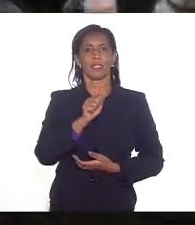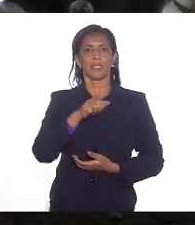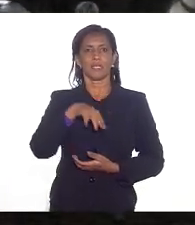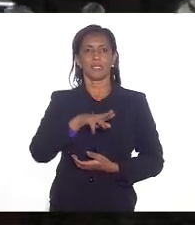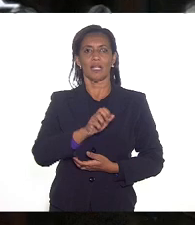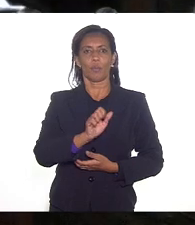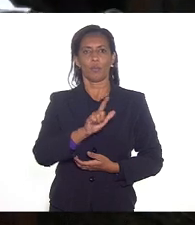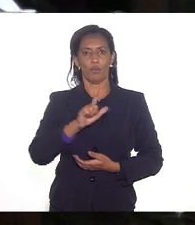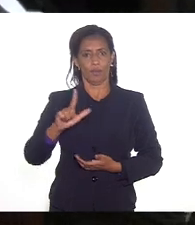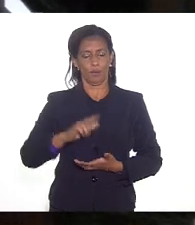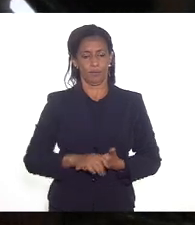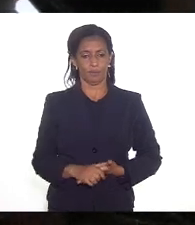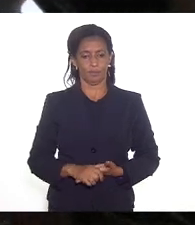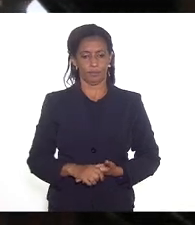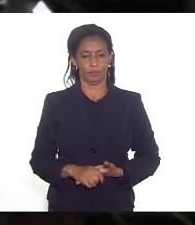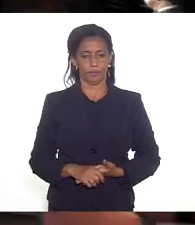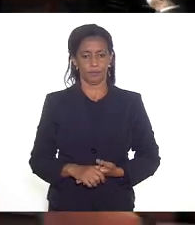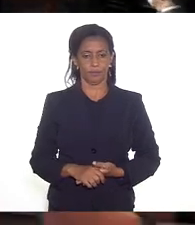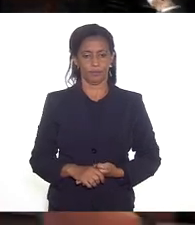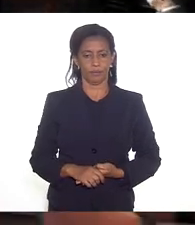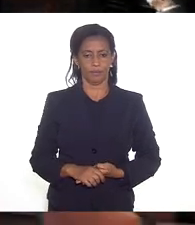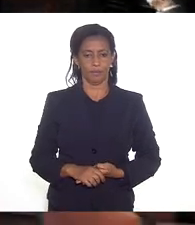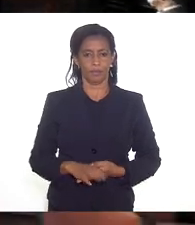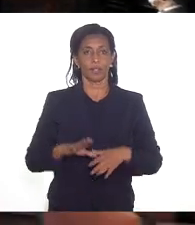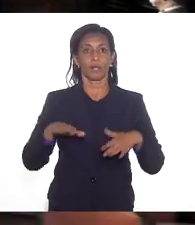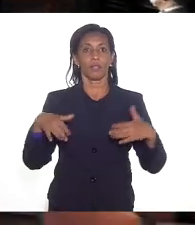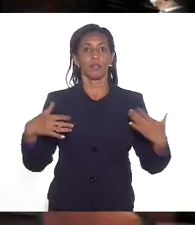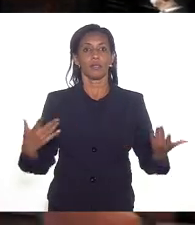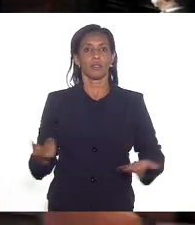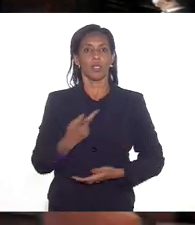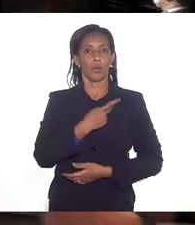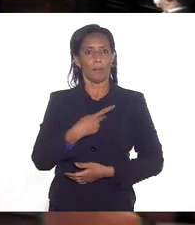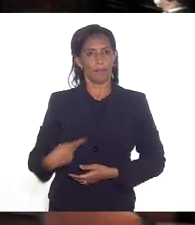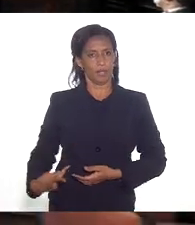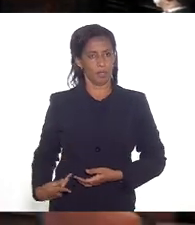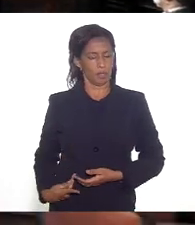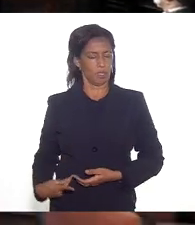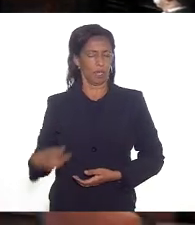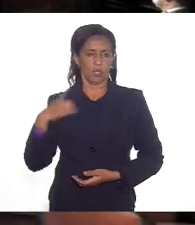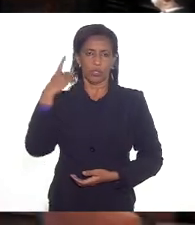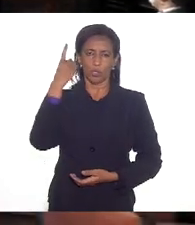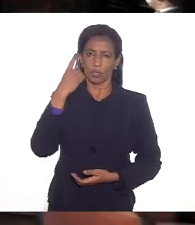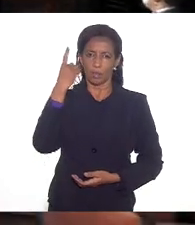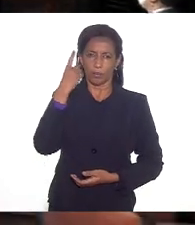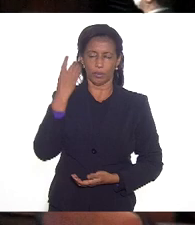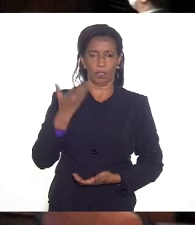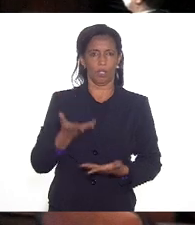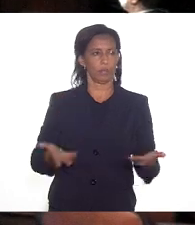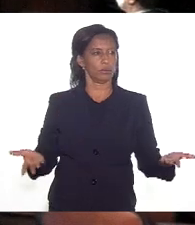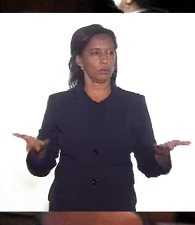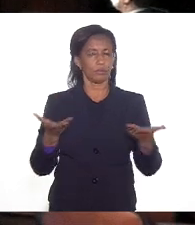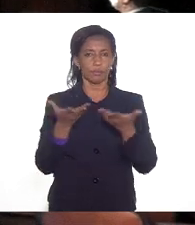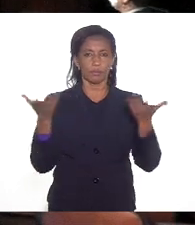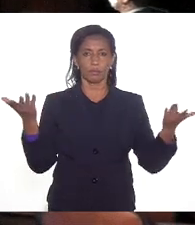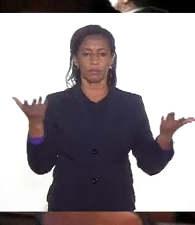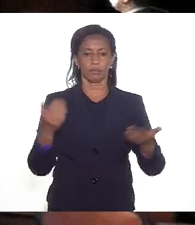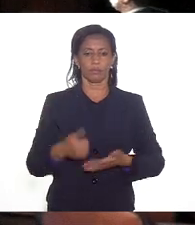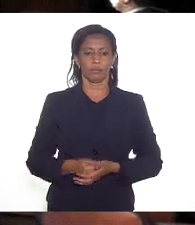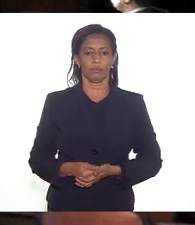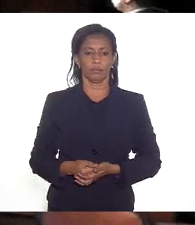senhor presidente Olá meus queridos padres captados deputadas e